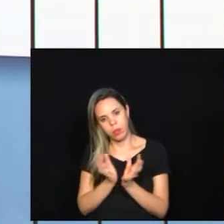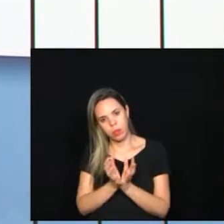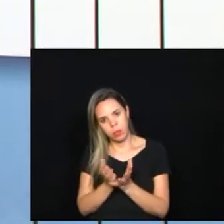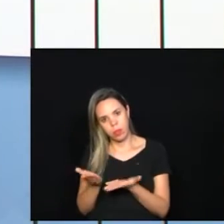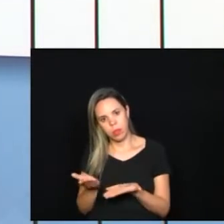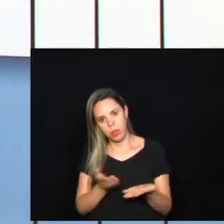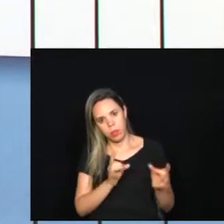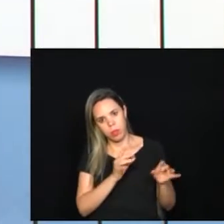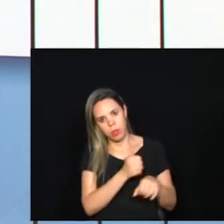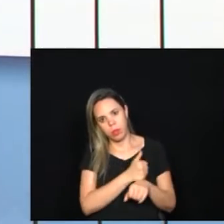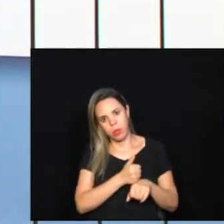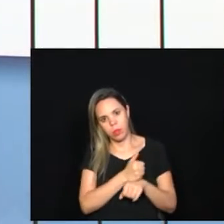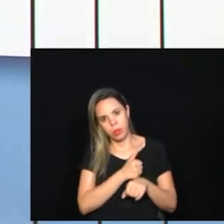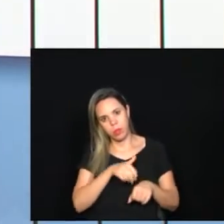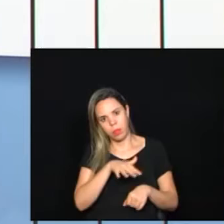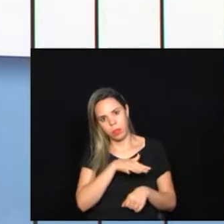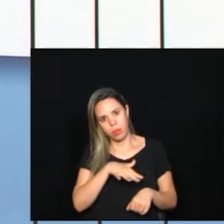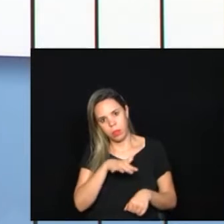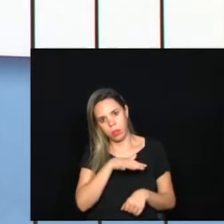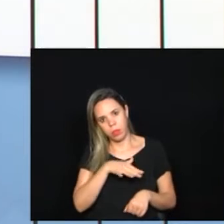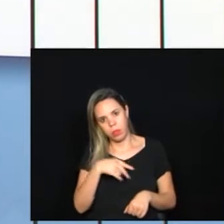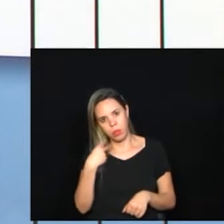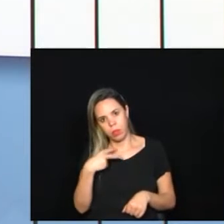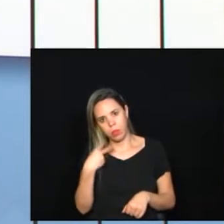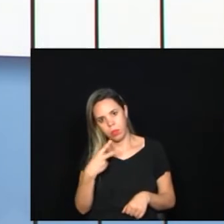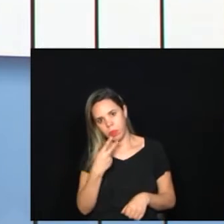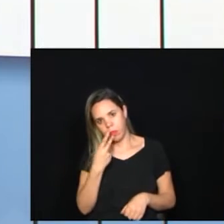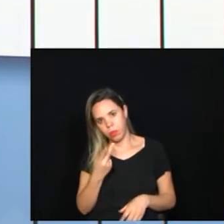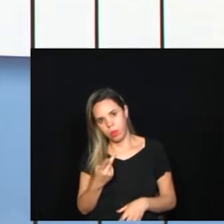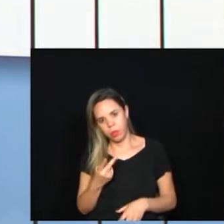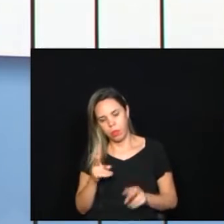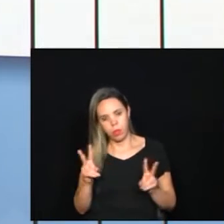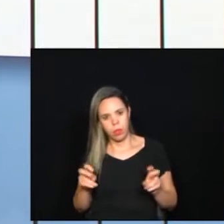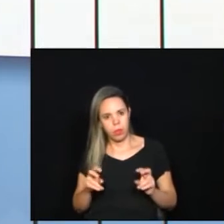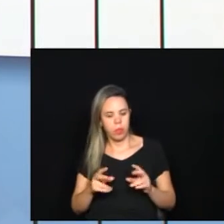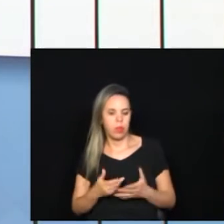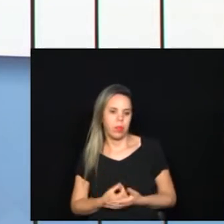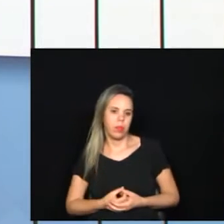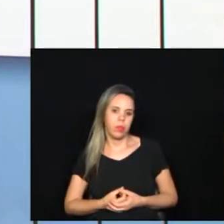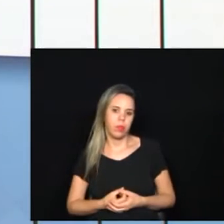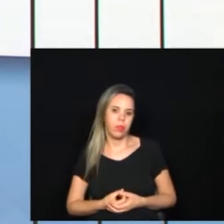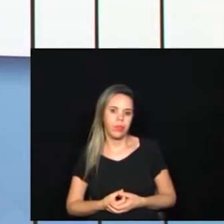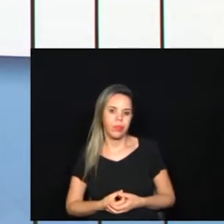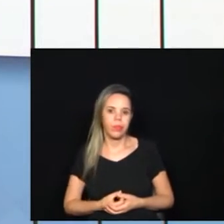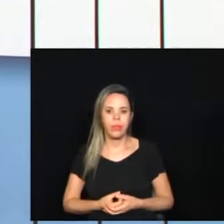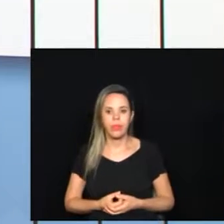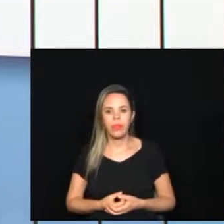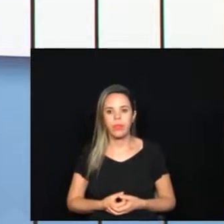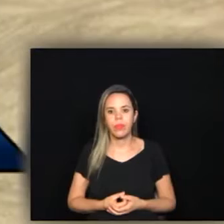recebeu especialistas da área. A parlamentar comentou sobre os temas abordados.